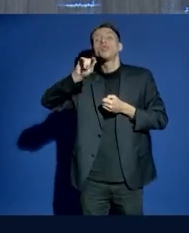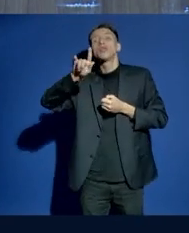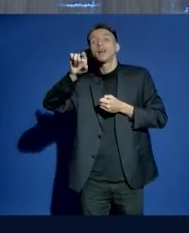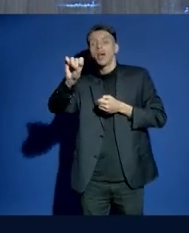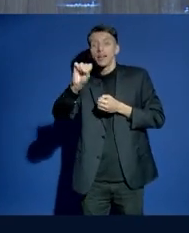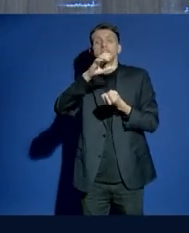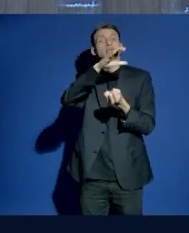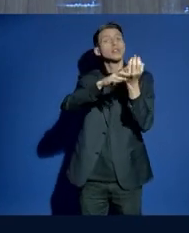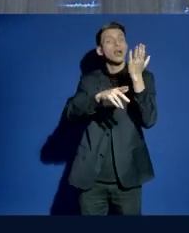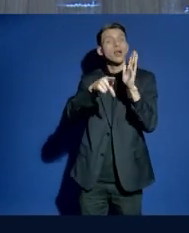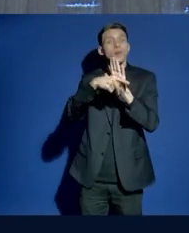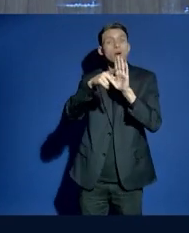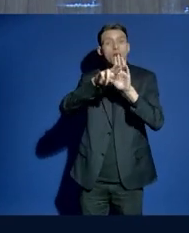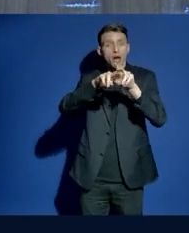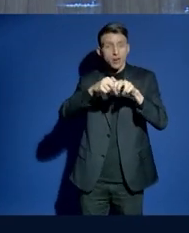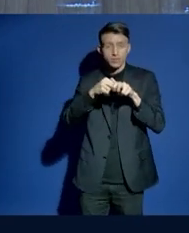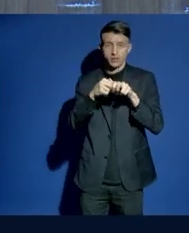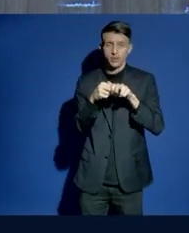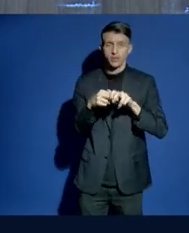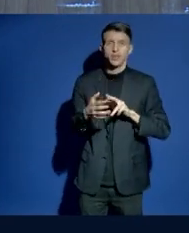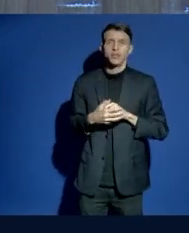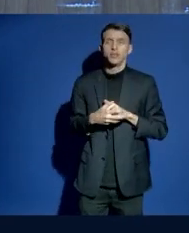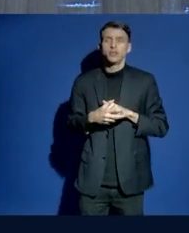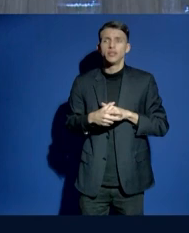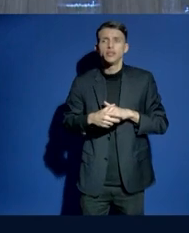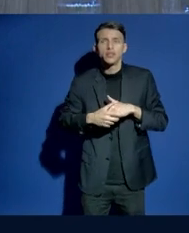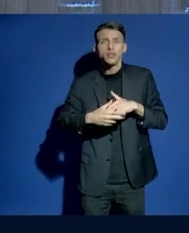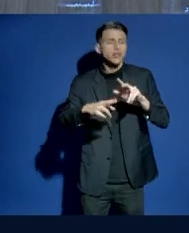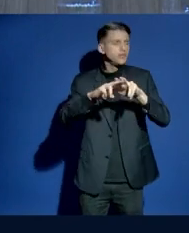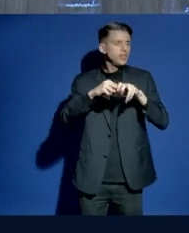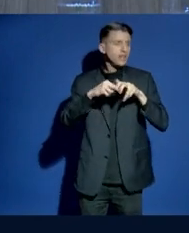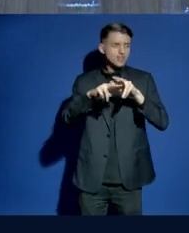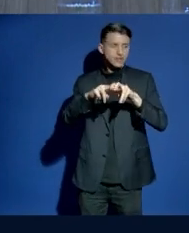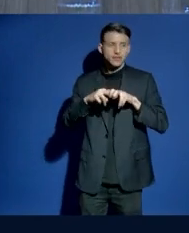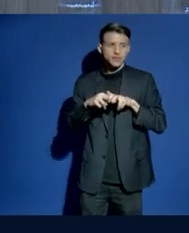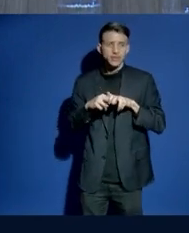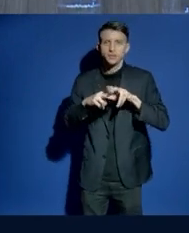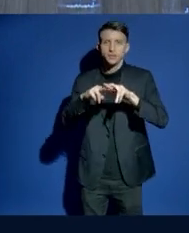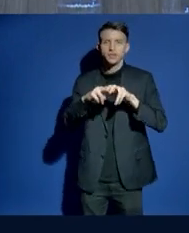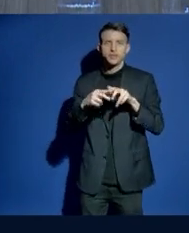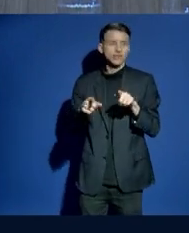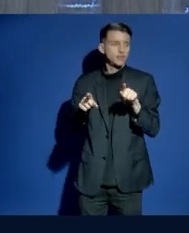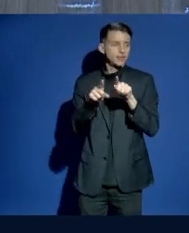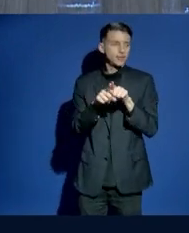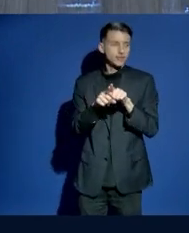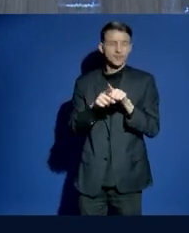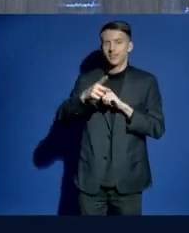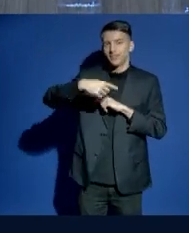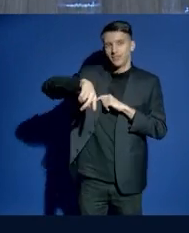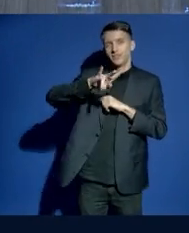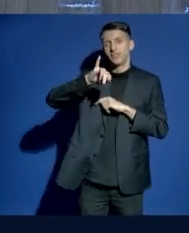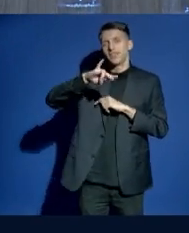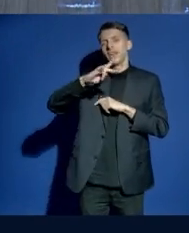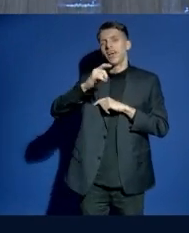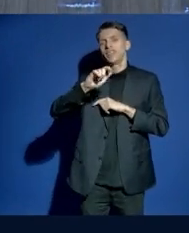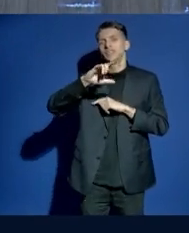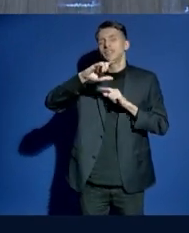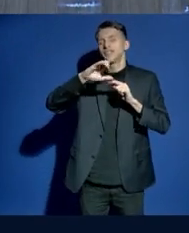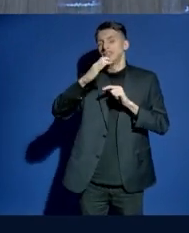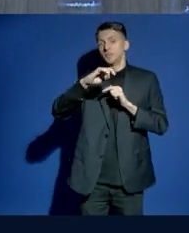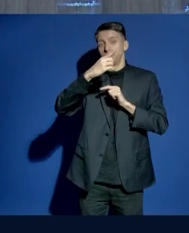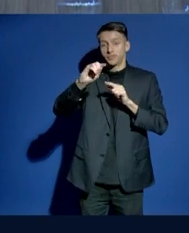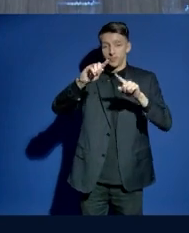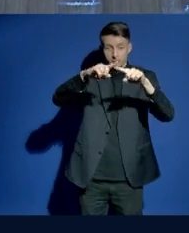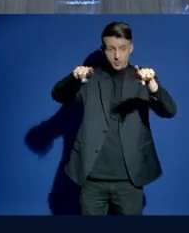através da linhaça Ele perguntou se aliança tinha um cheiro ruim ele falava não tem um cheiro ruim então ele falou não com certeza